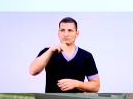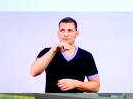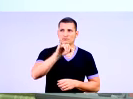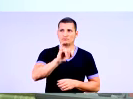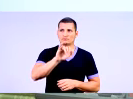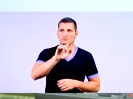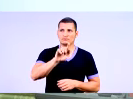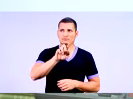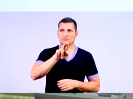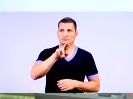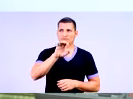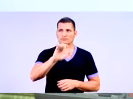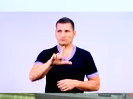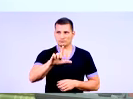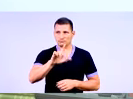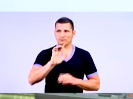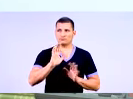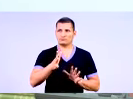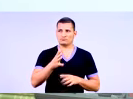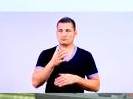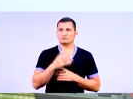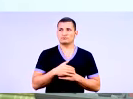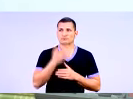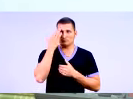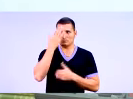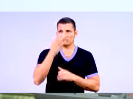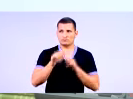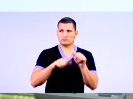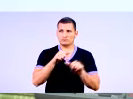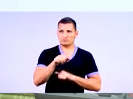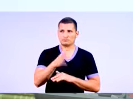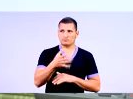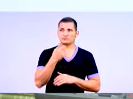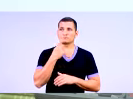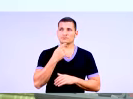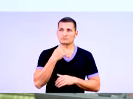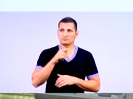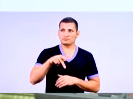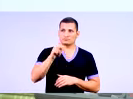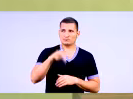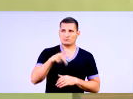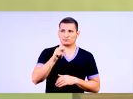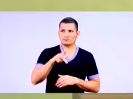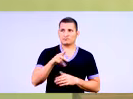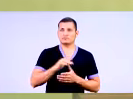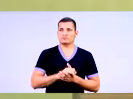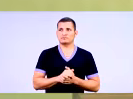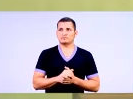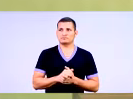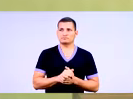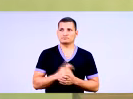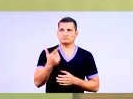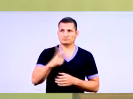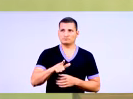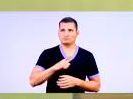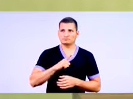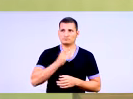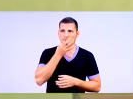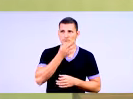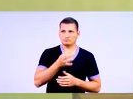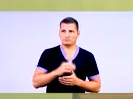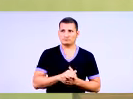troquei aqui, ó, tô com vermelhinho, certo? Podemos dar continuidade? Mais algum comentário, Leide? Não, eles estão dizendo